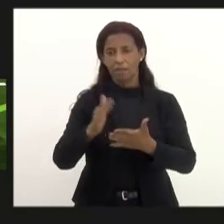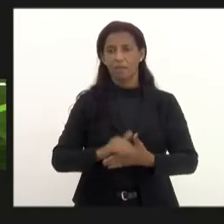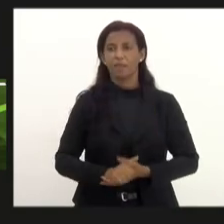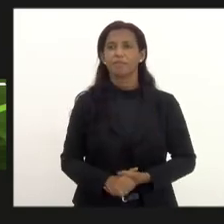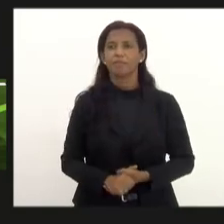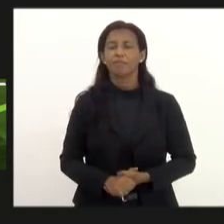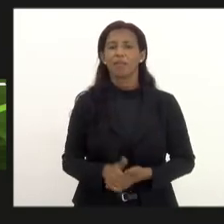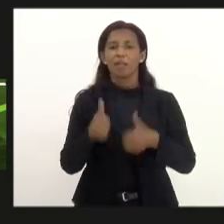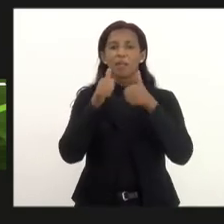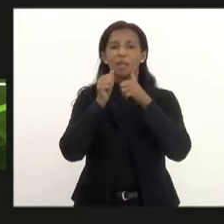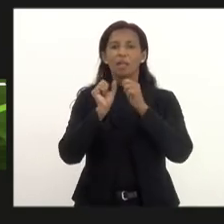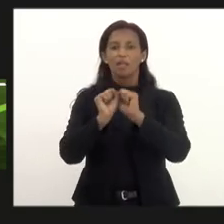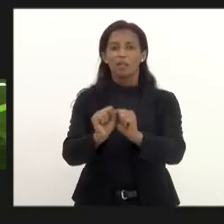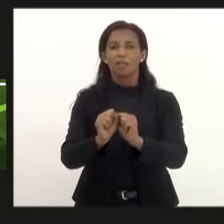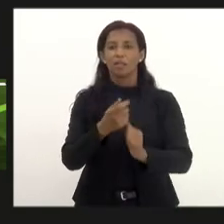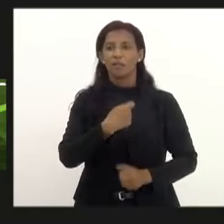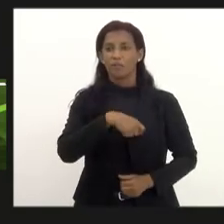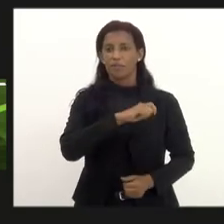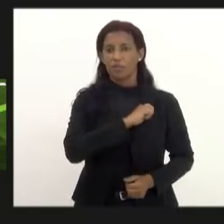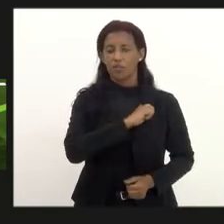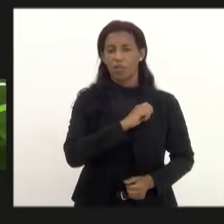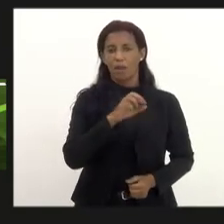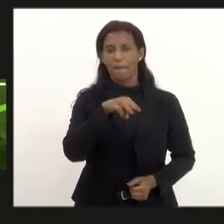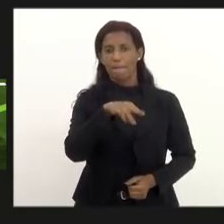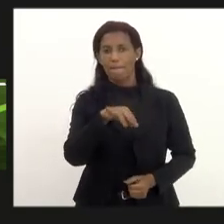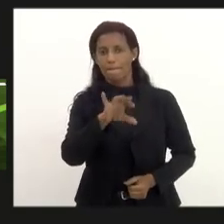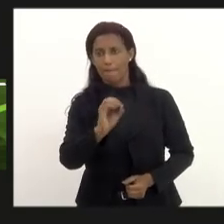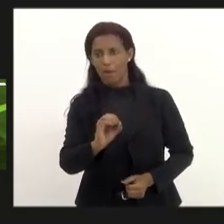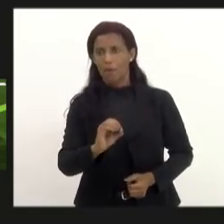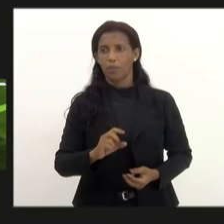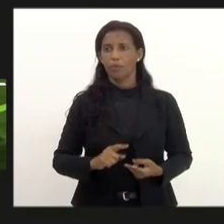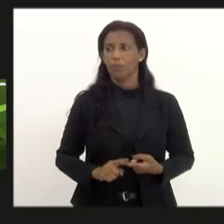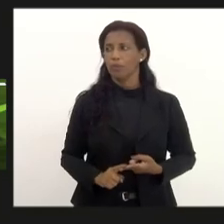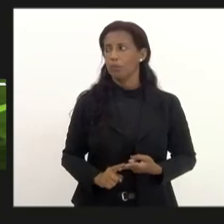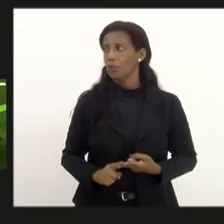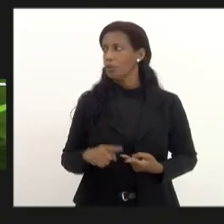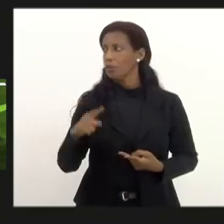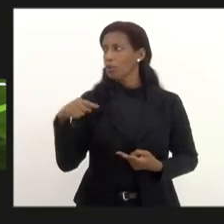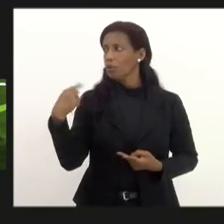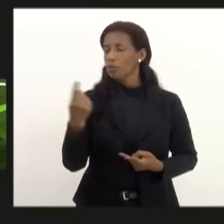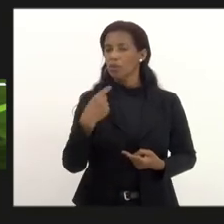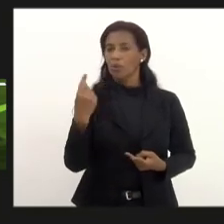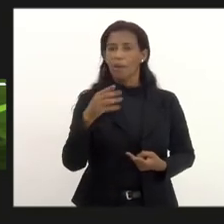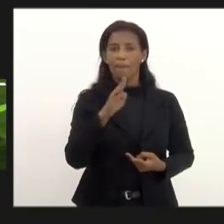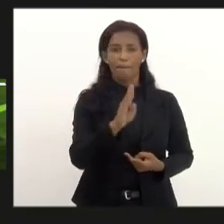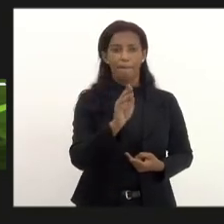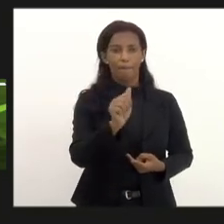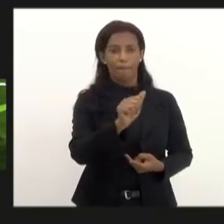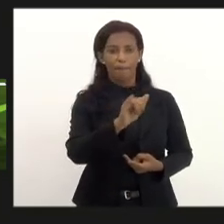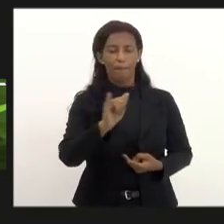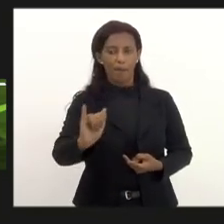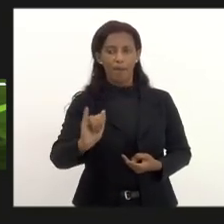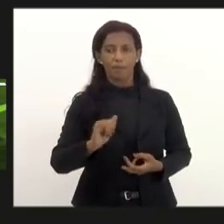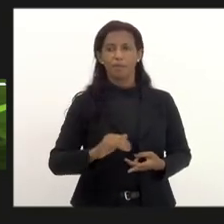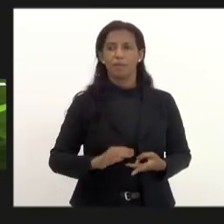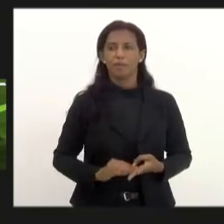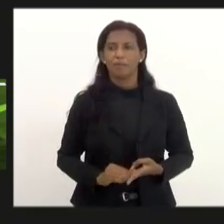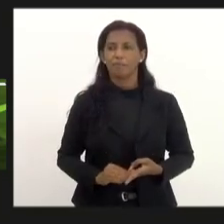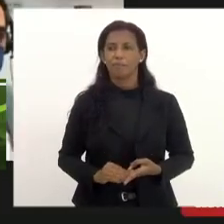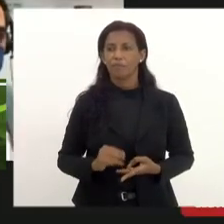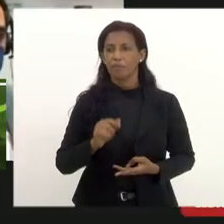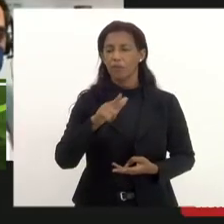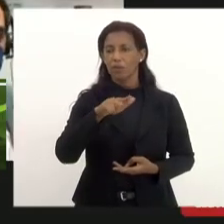da assessoria fiscal, doutor Mauro Osório, nosso querido Bassi, do Sinaval,